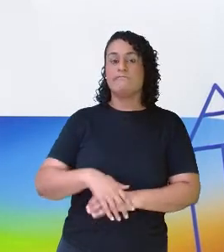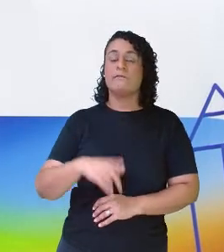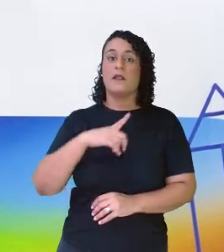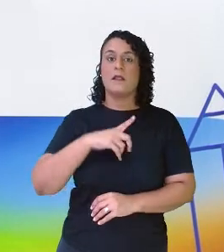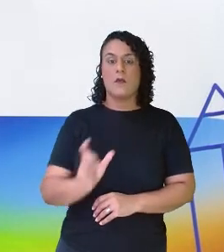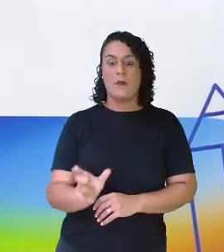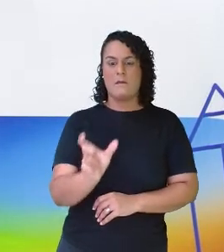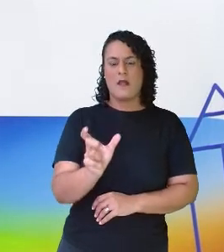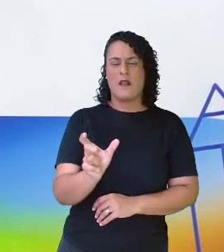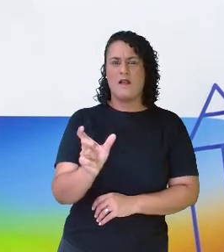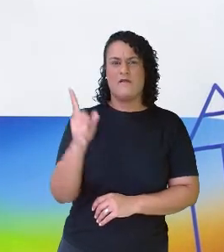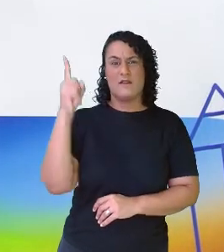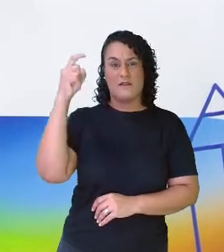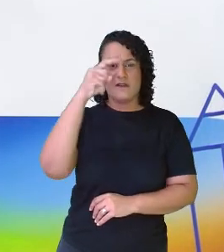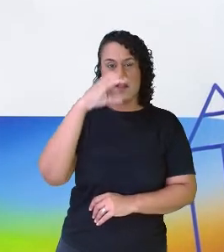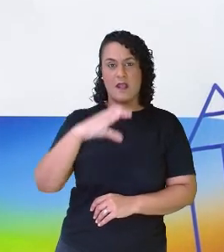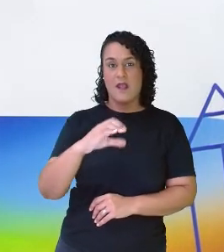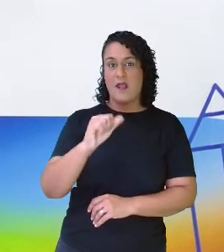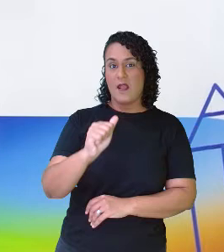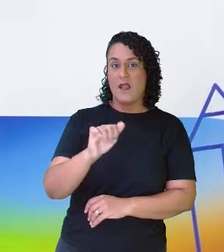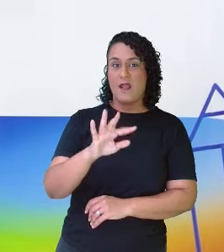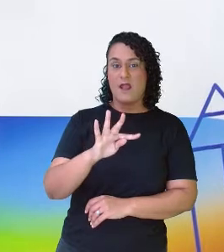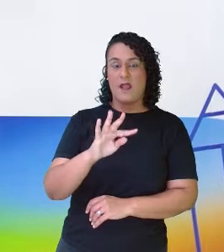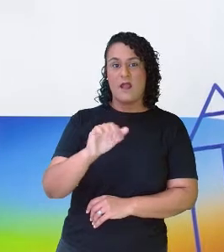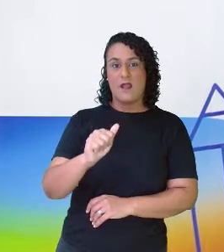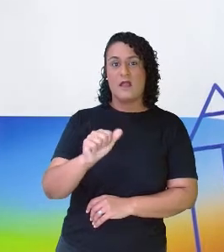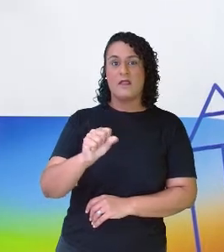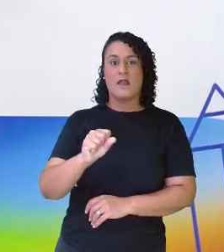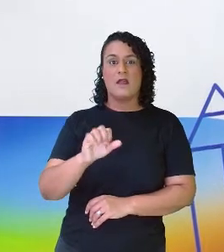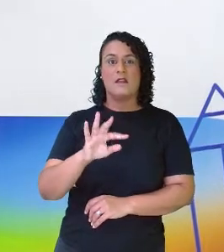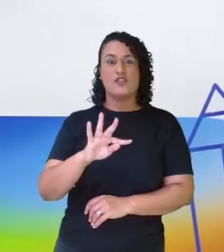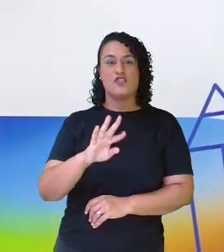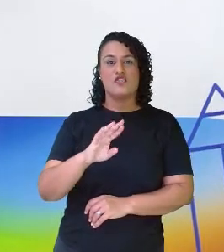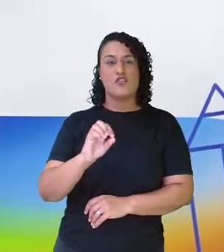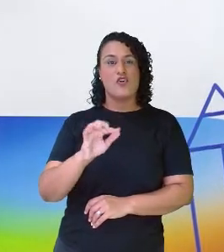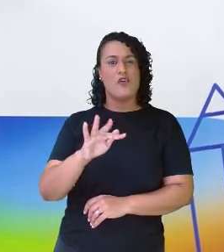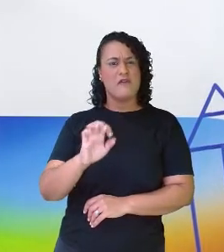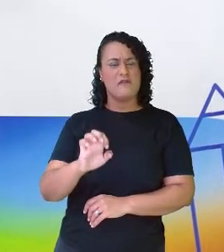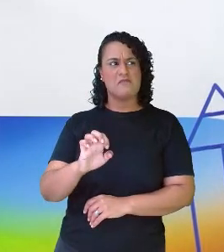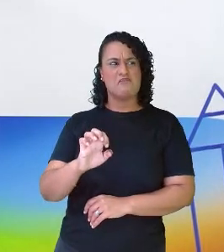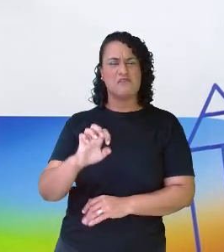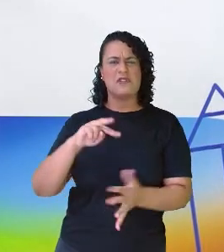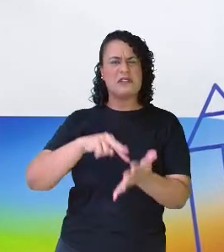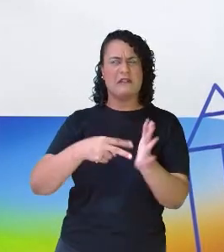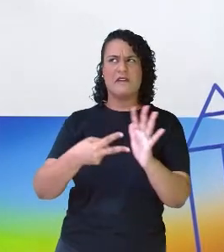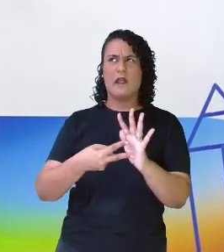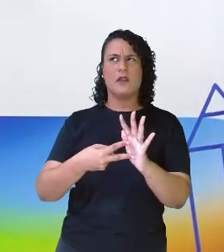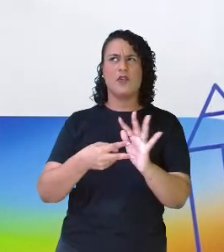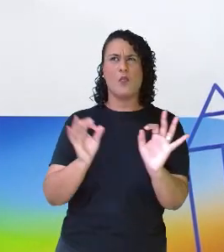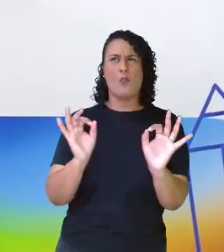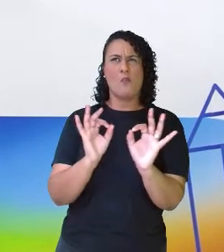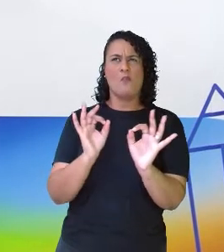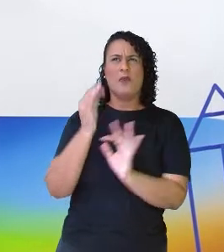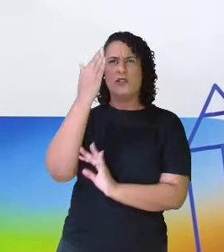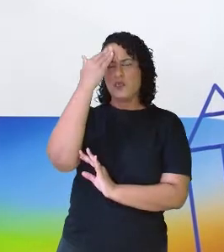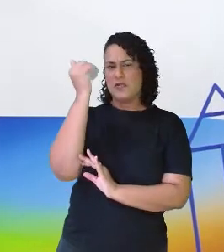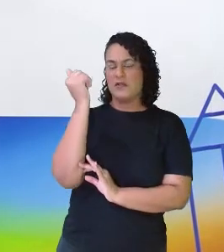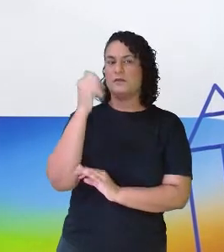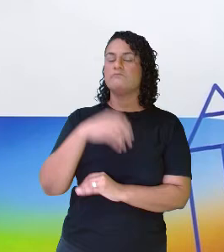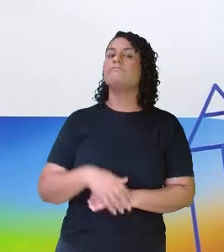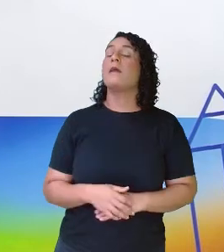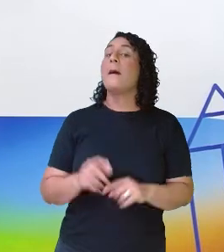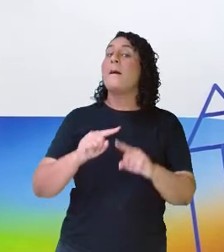difícil. Catástrofe, por exemplo. E eu não sei o que significa catástrofe, mas eu quero saber